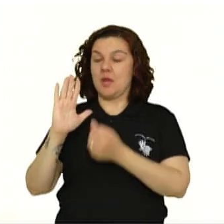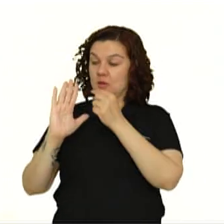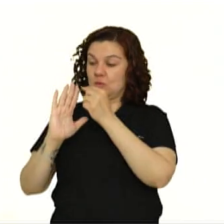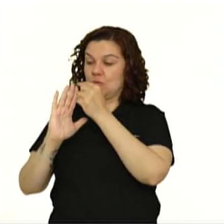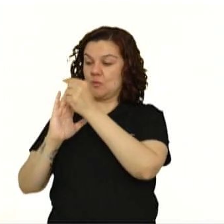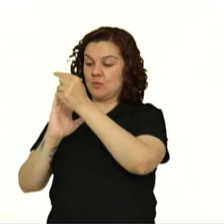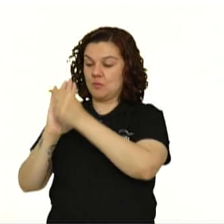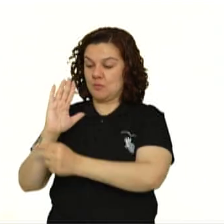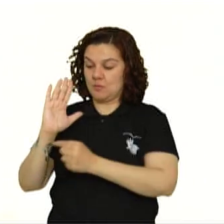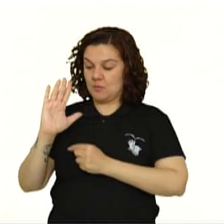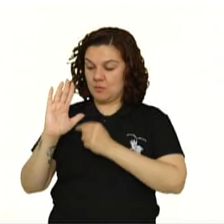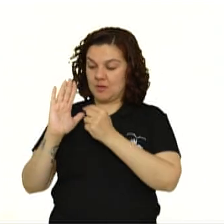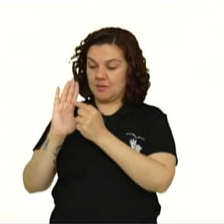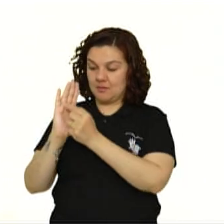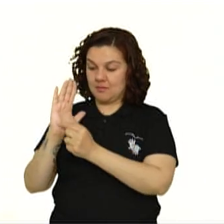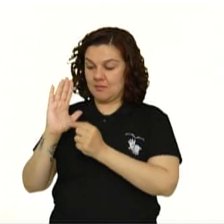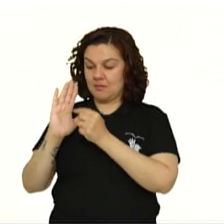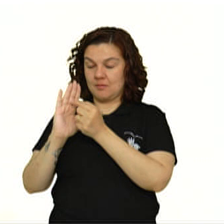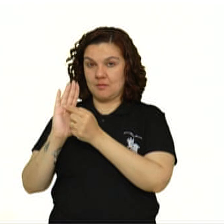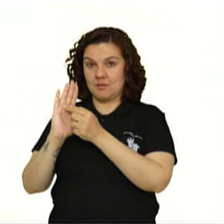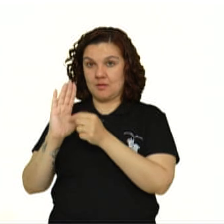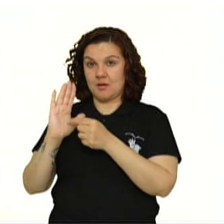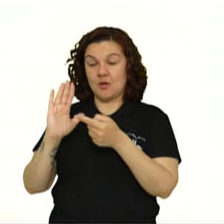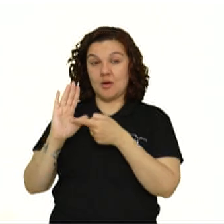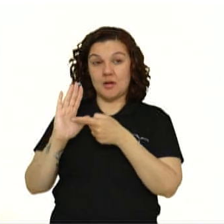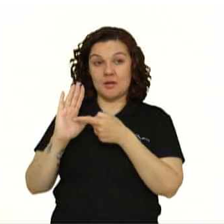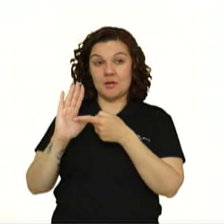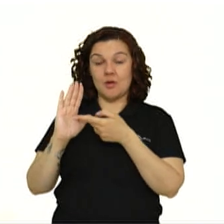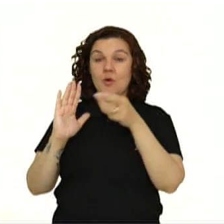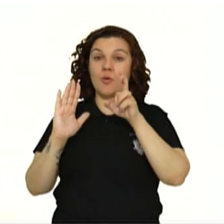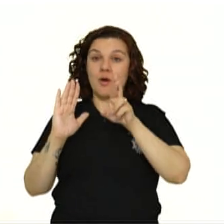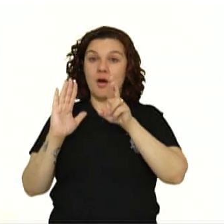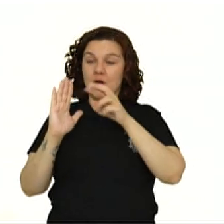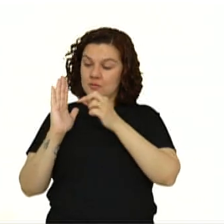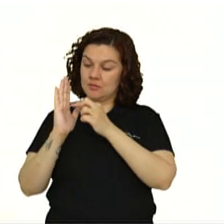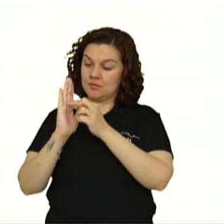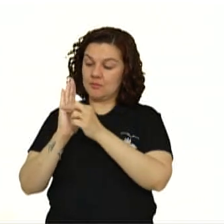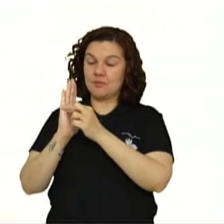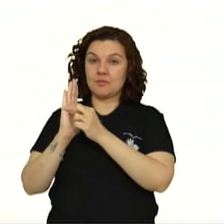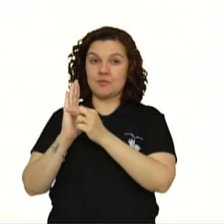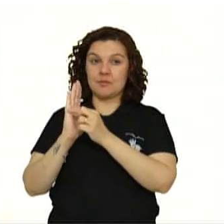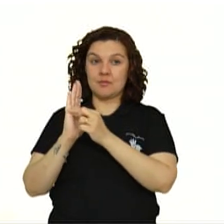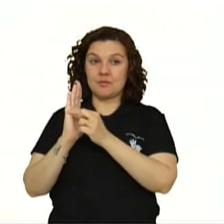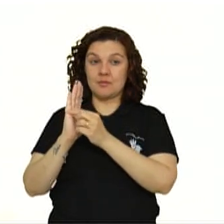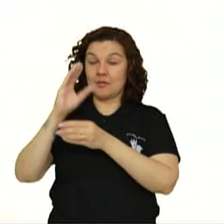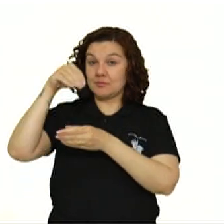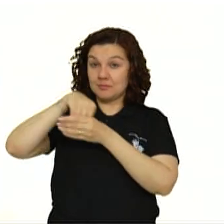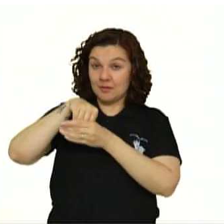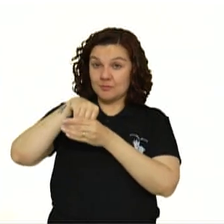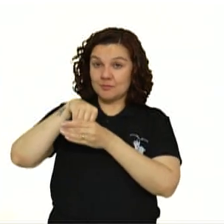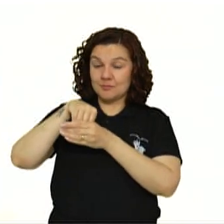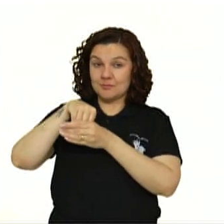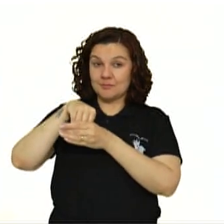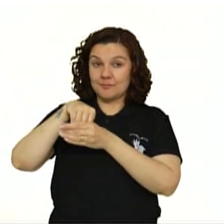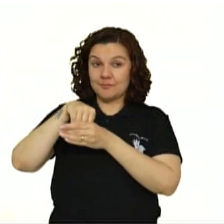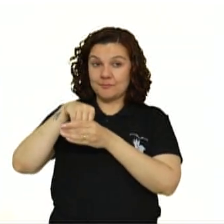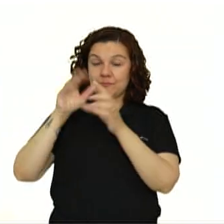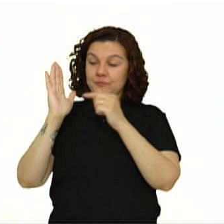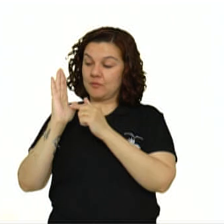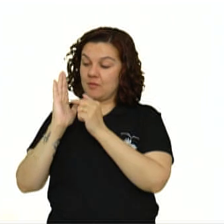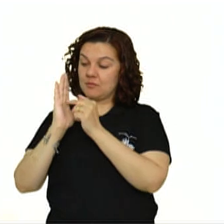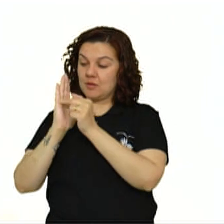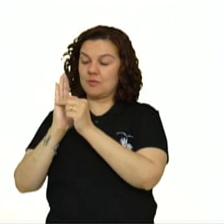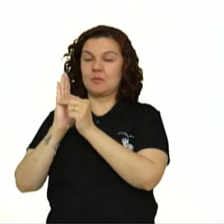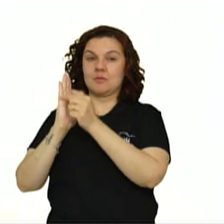nós queremos hoje, o raio, ele vai ficar dentro aqui da circunferência. Vai encostar uma